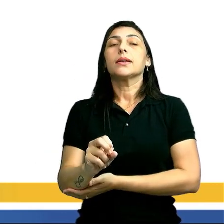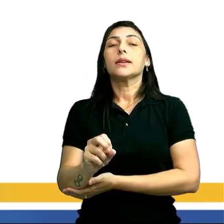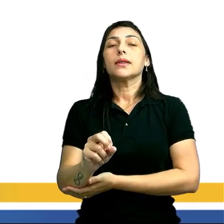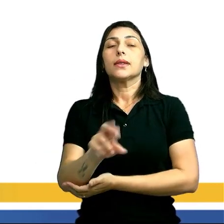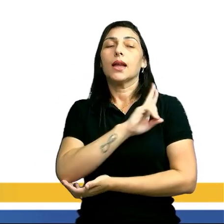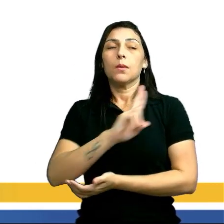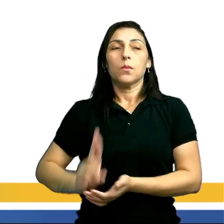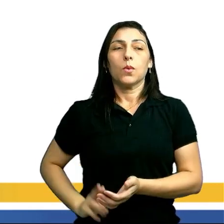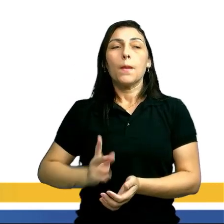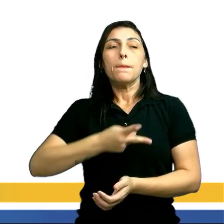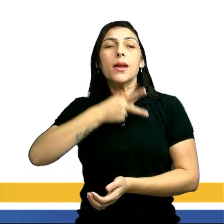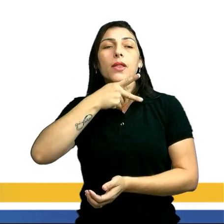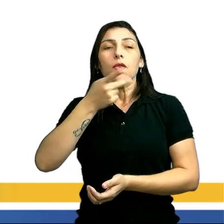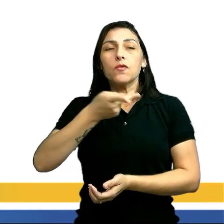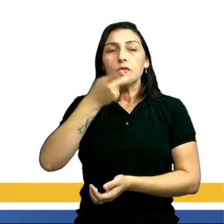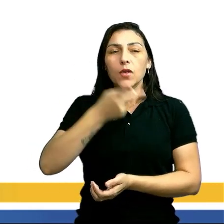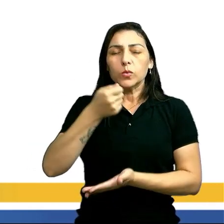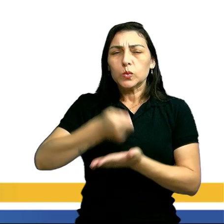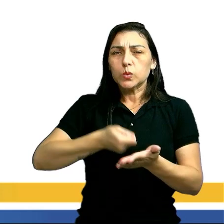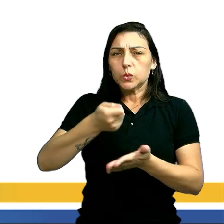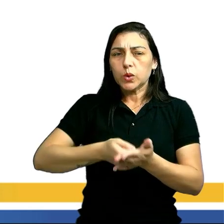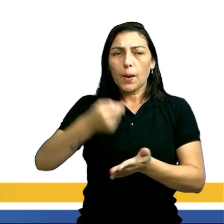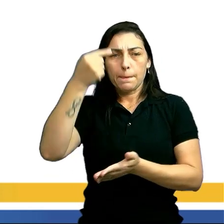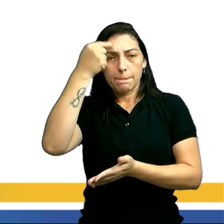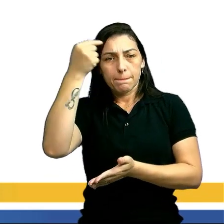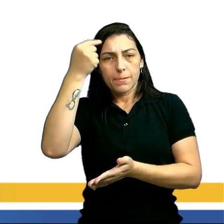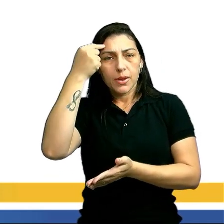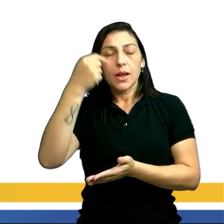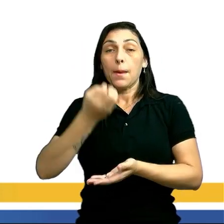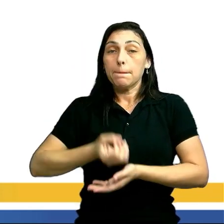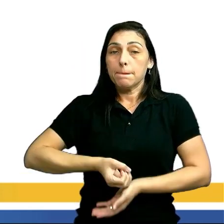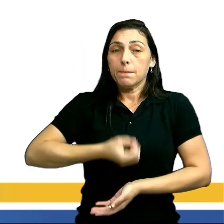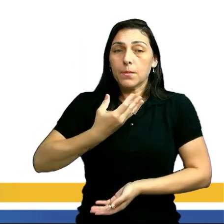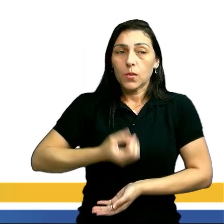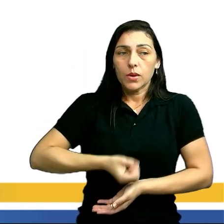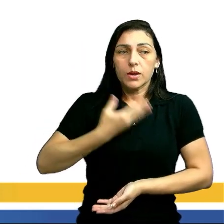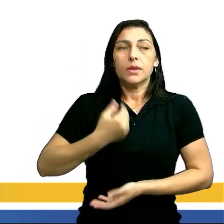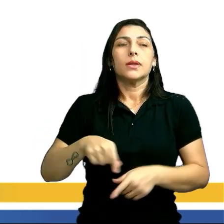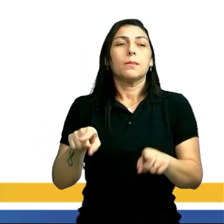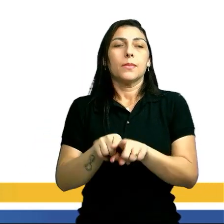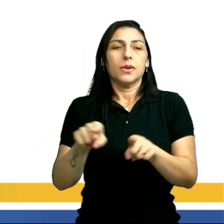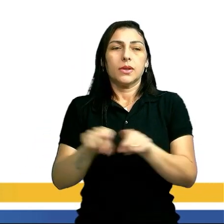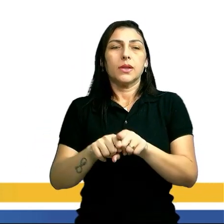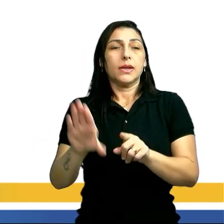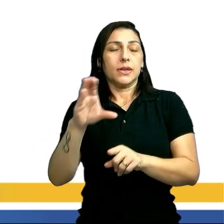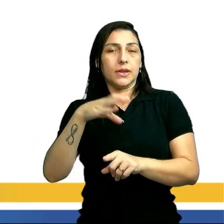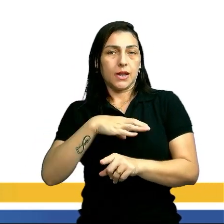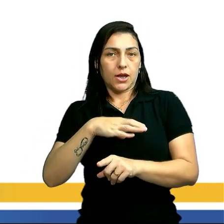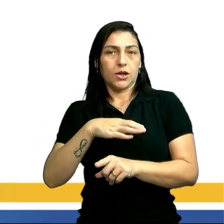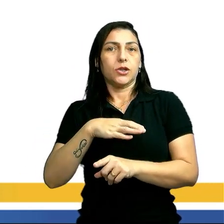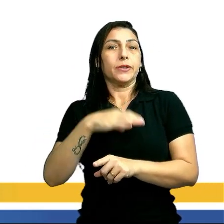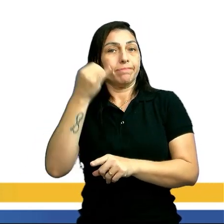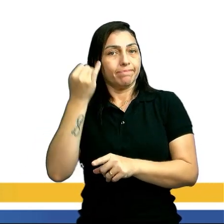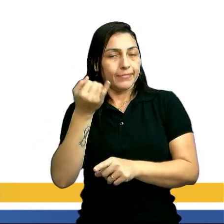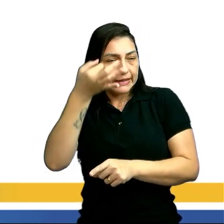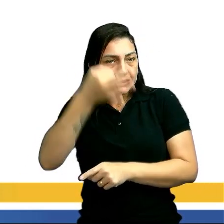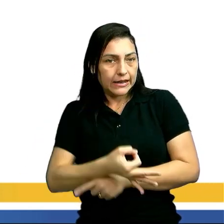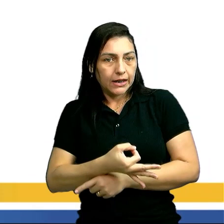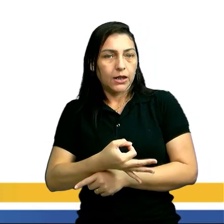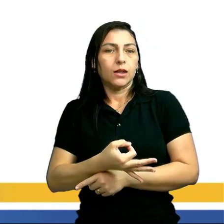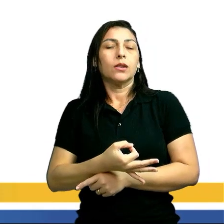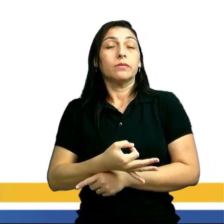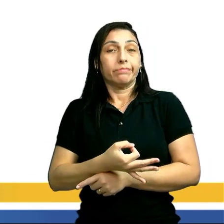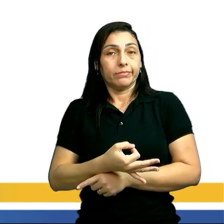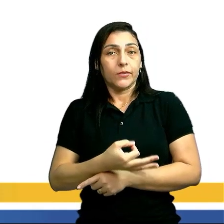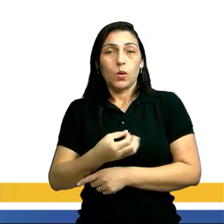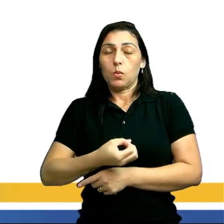Platão desenvolve severos juízos a respeito da poesia na composição da cidade ideal. Portanto,